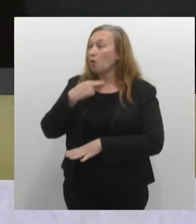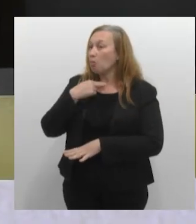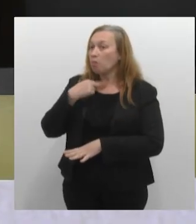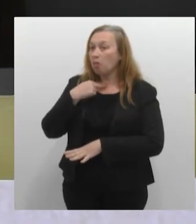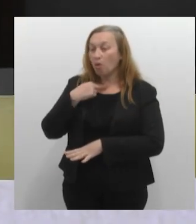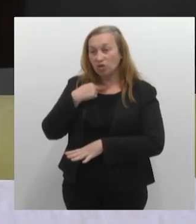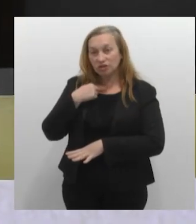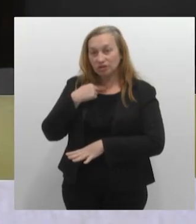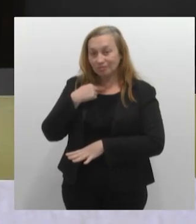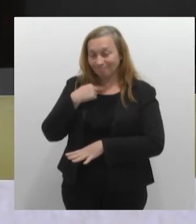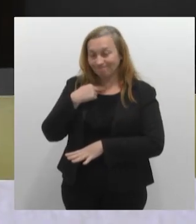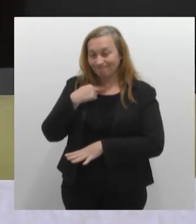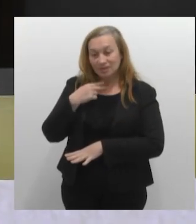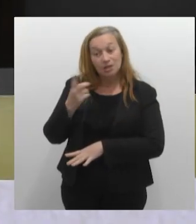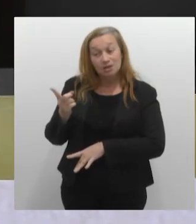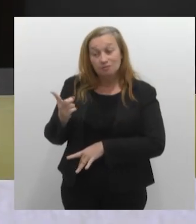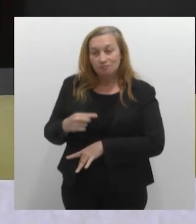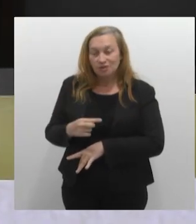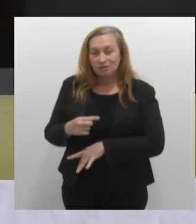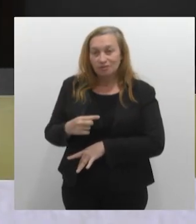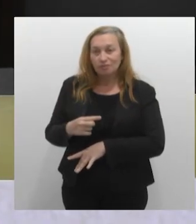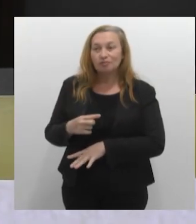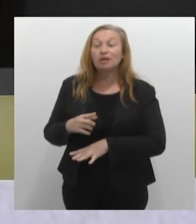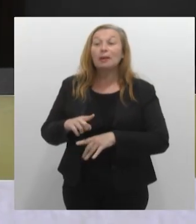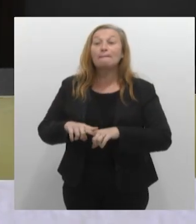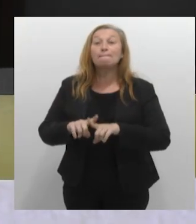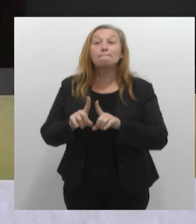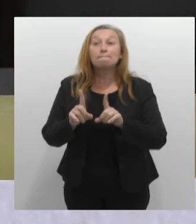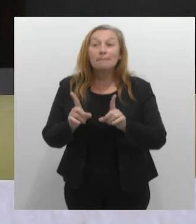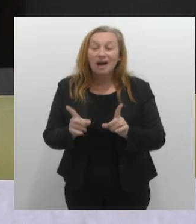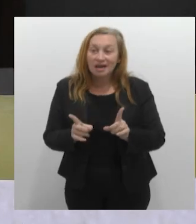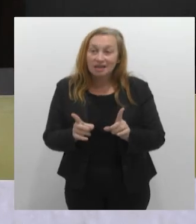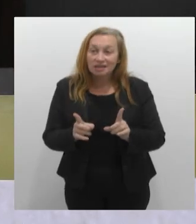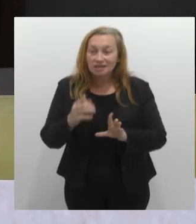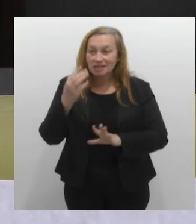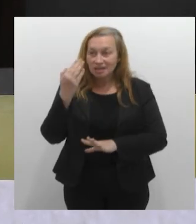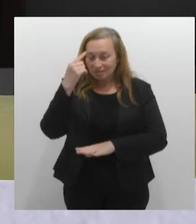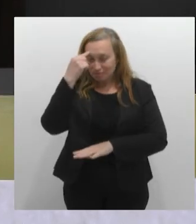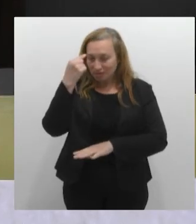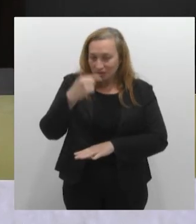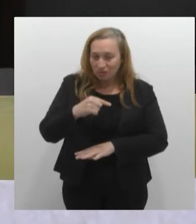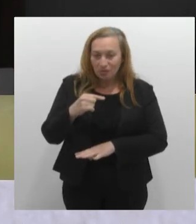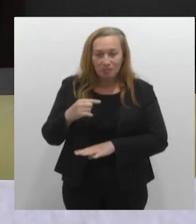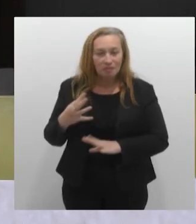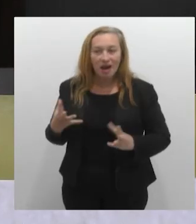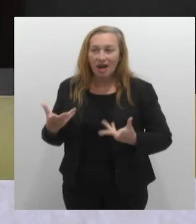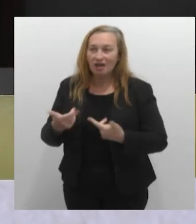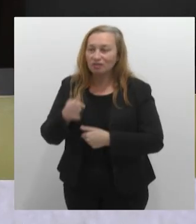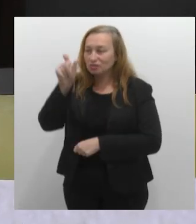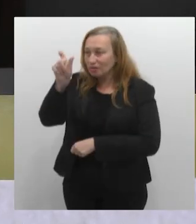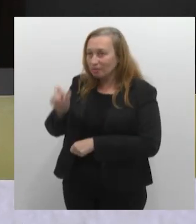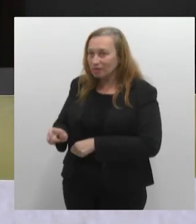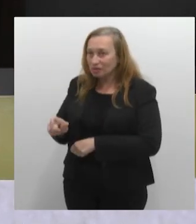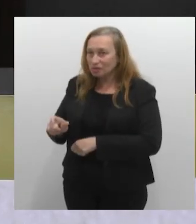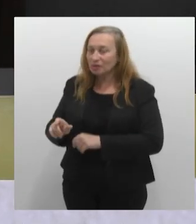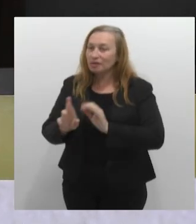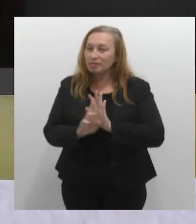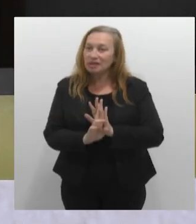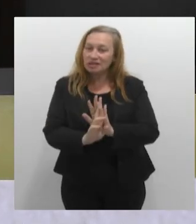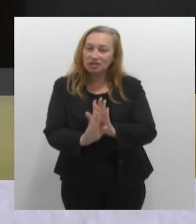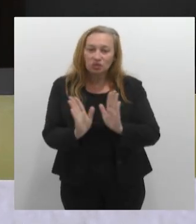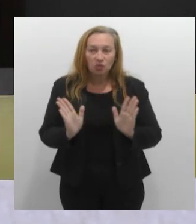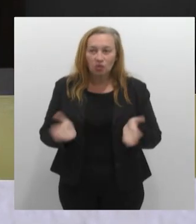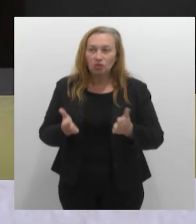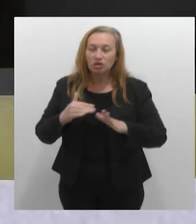então precisou se ausentar, mas enviou maravilhosamente uma pessoa que estará conosco aqui hoje, e